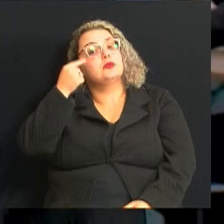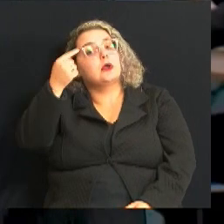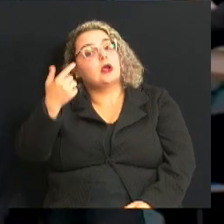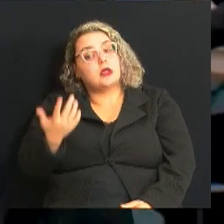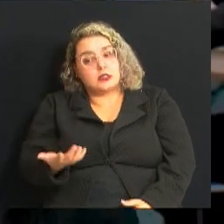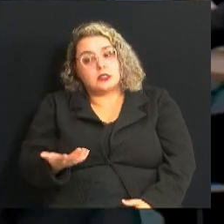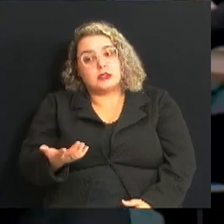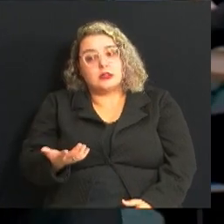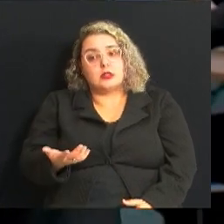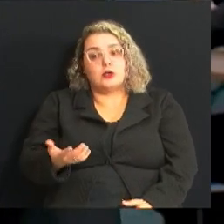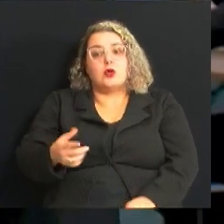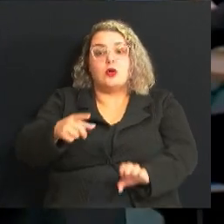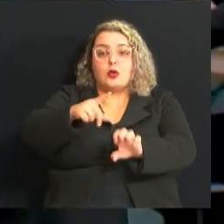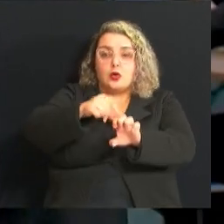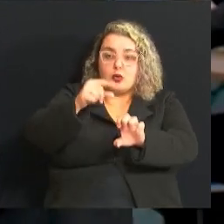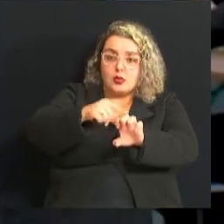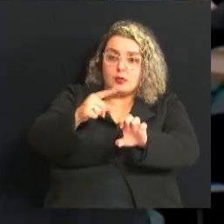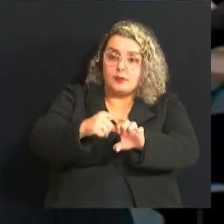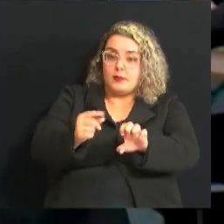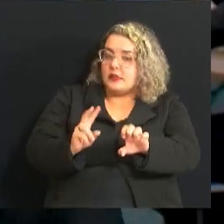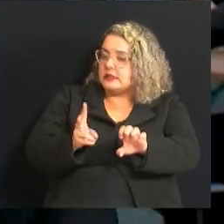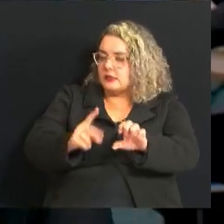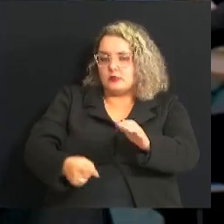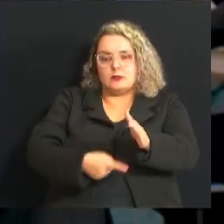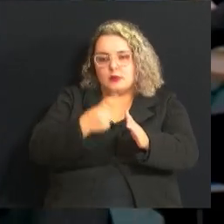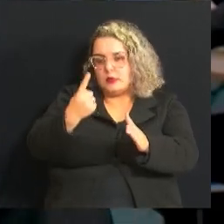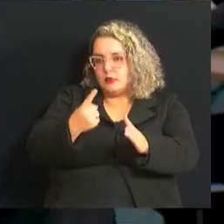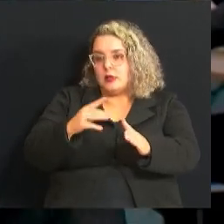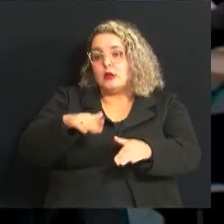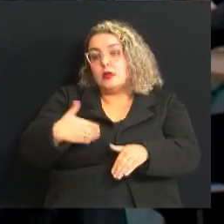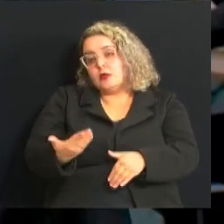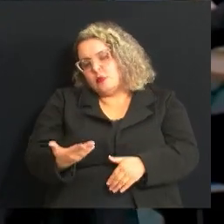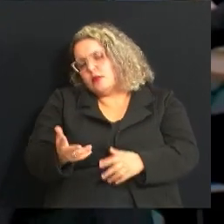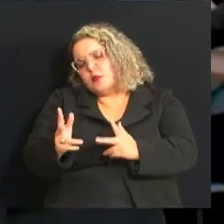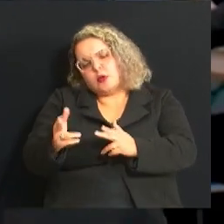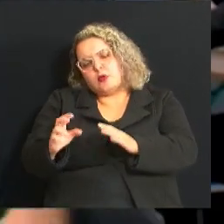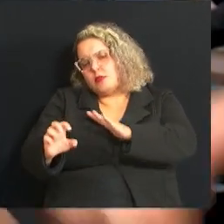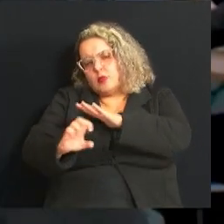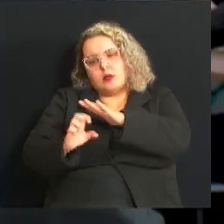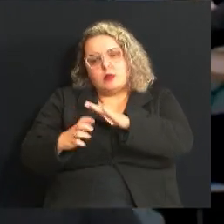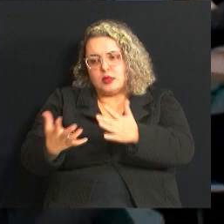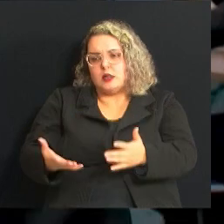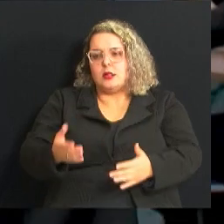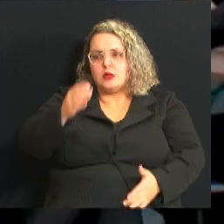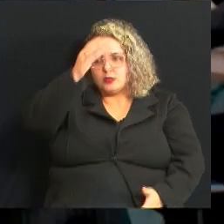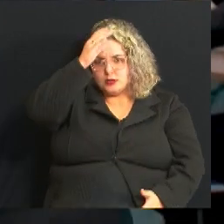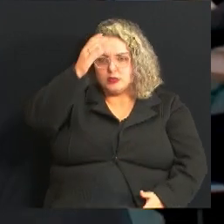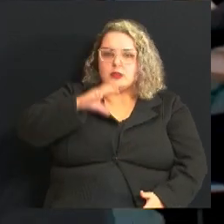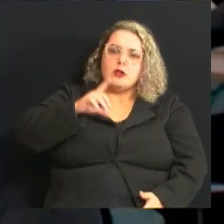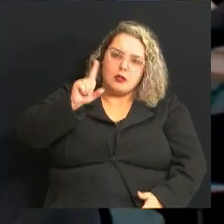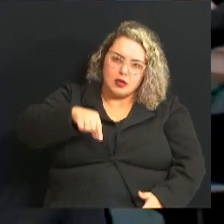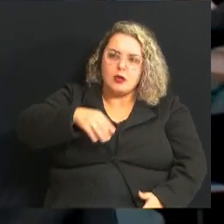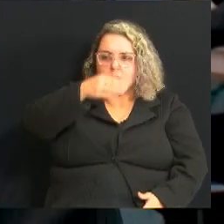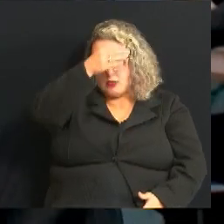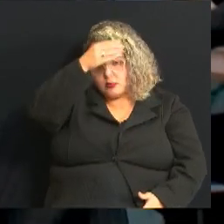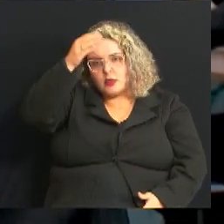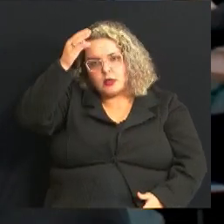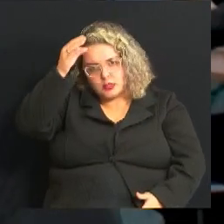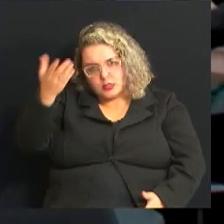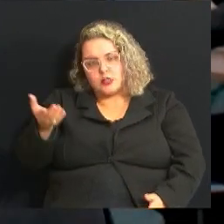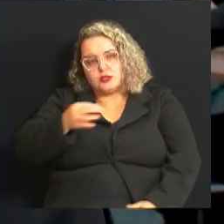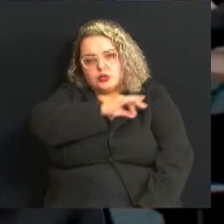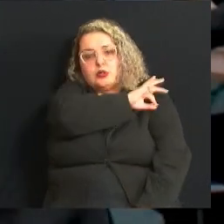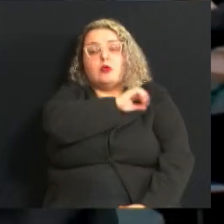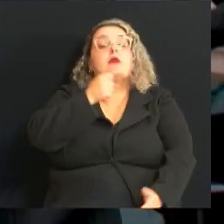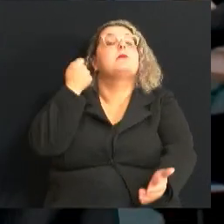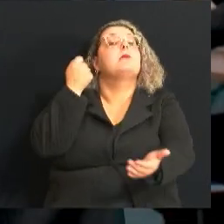o empreendedor em primeiro plano e como funciona numa empresa, né? O cidadão é o cliente da prefeitura, é o que paga a prefeitura,